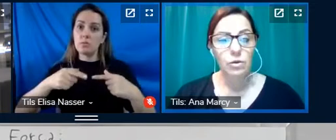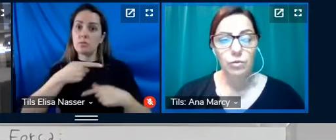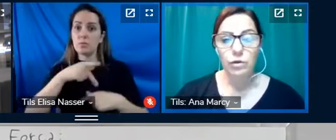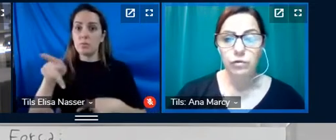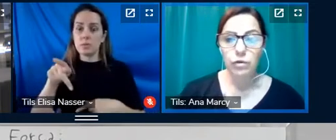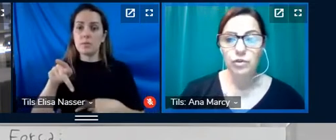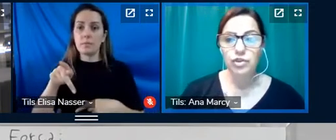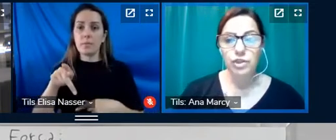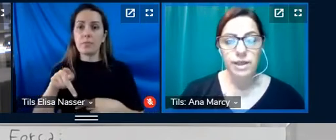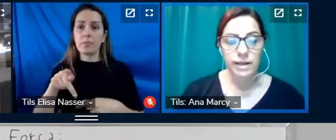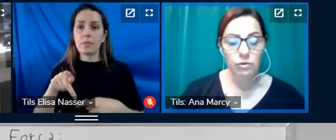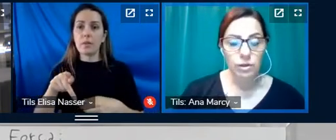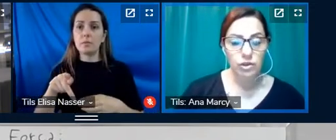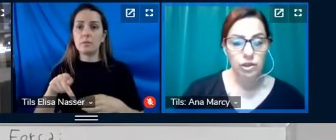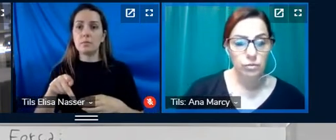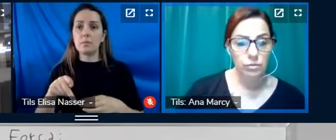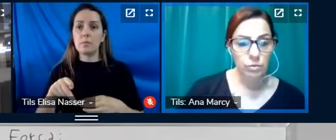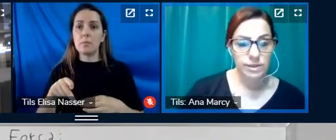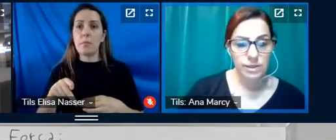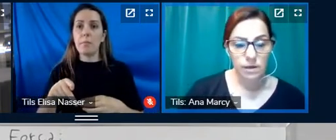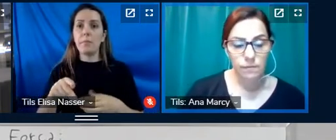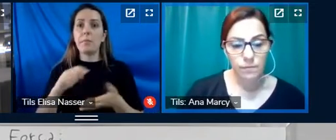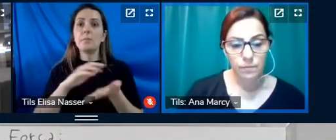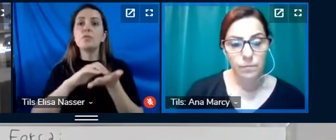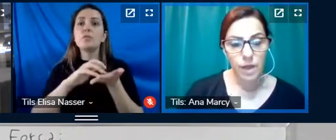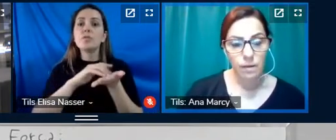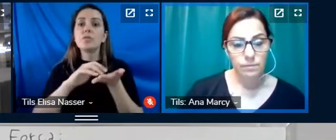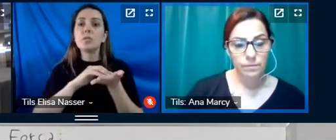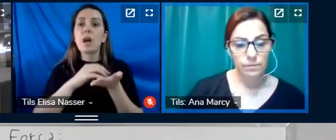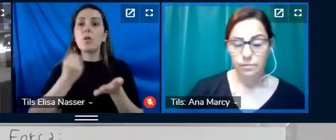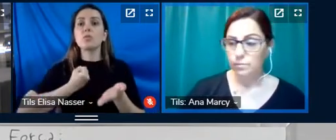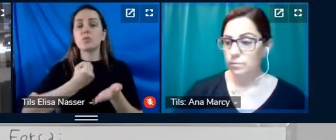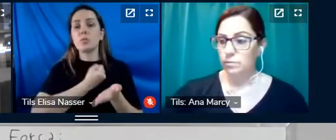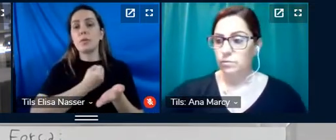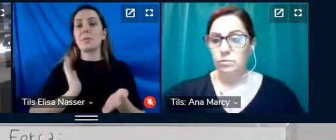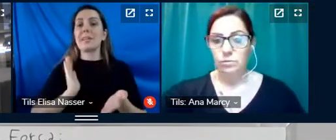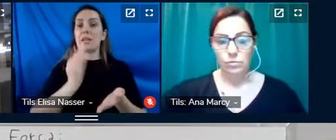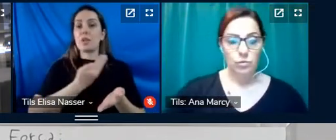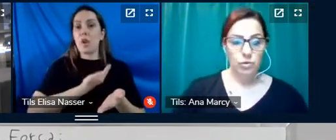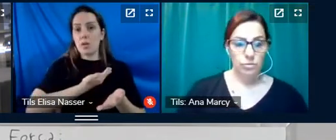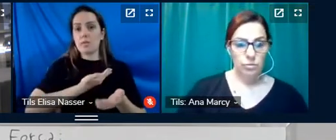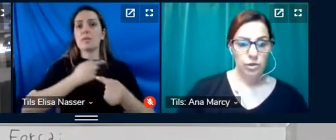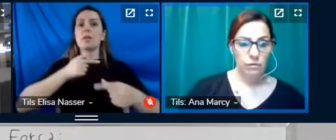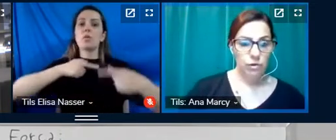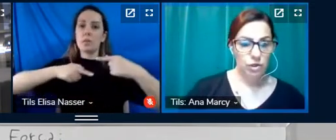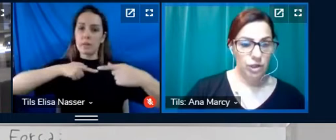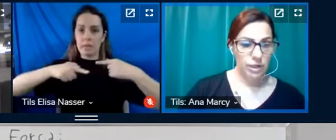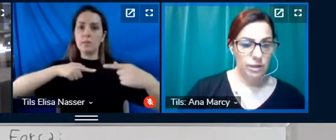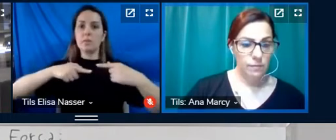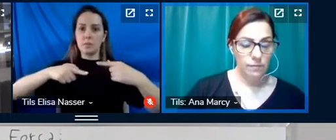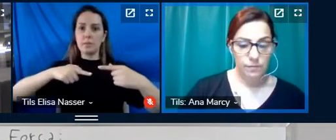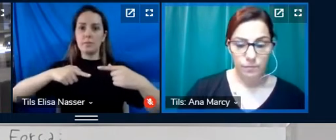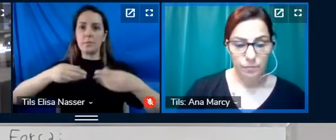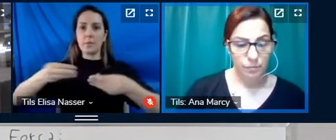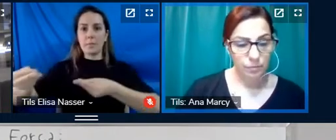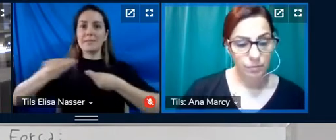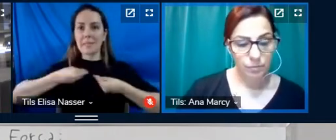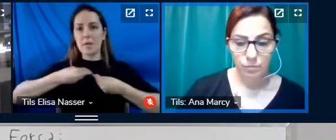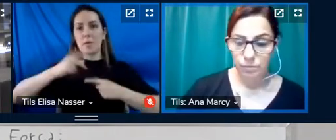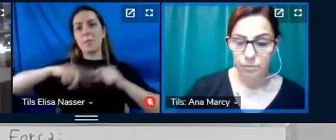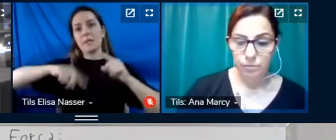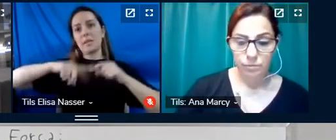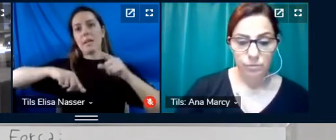Pois me passa. Sim, eu vou digitar aqui do ladinho. Isso, pode. Já me passa aí que depois eu pego o telefone. Já vou achar aqui.